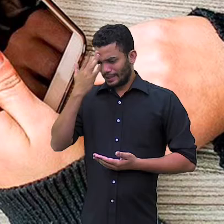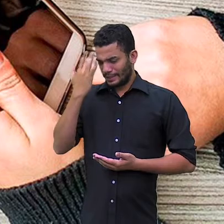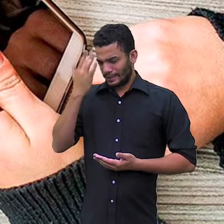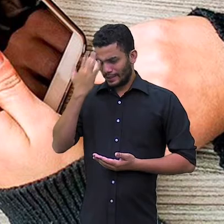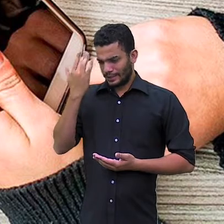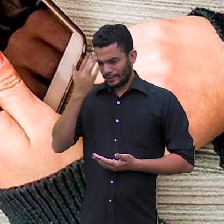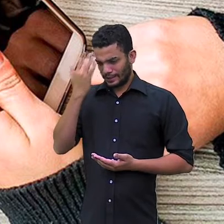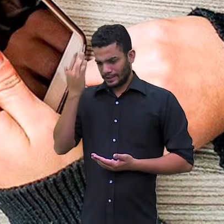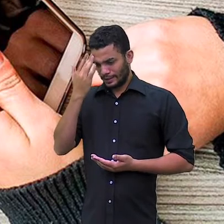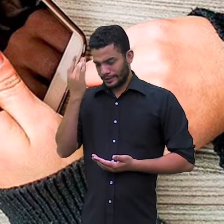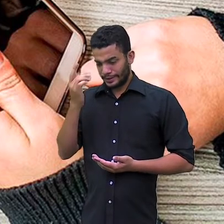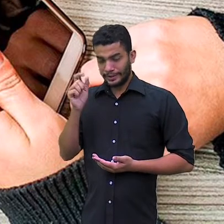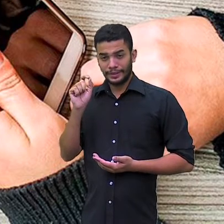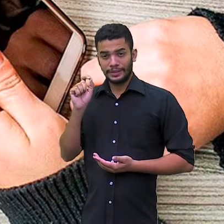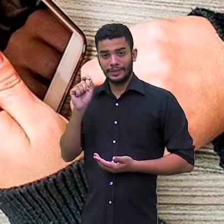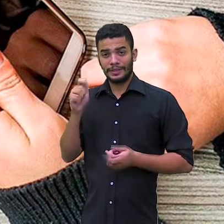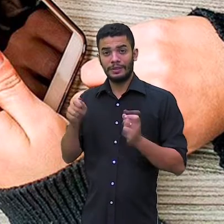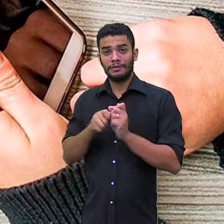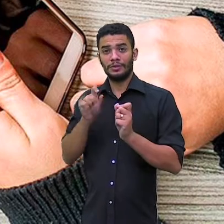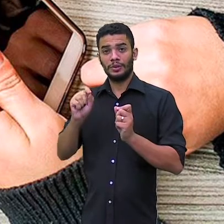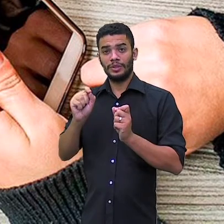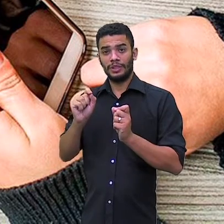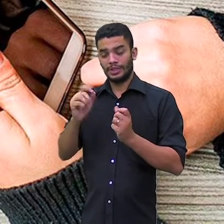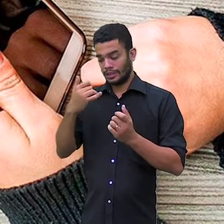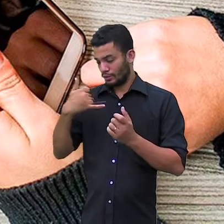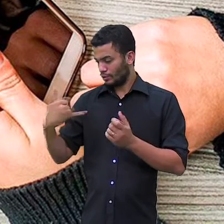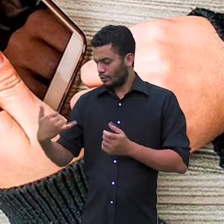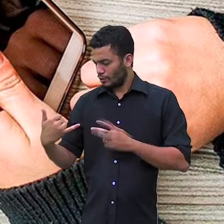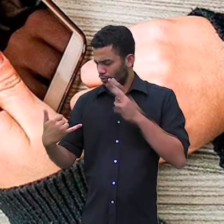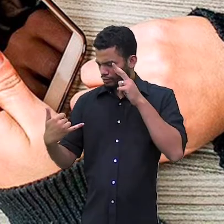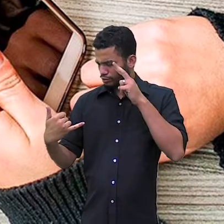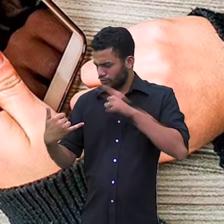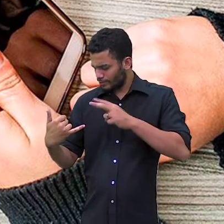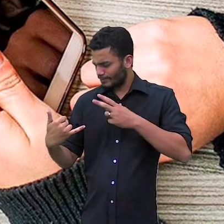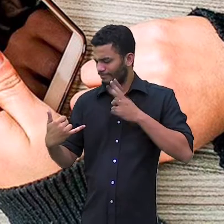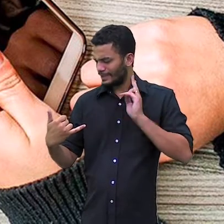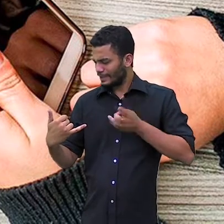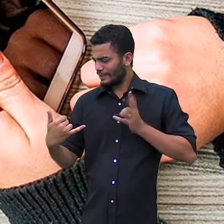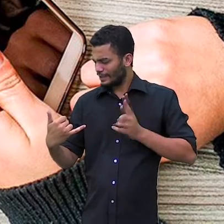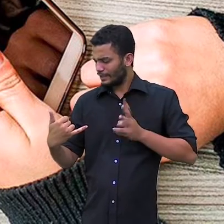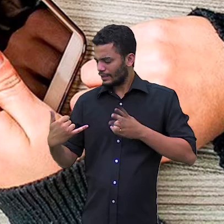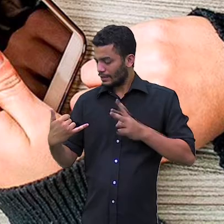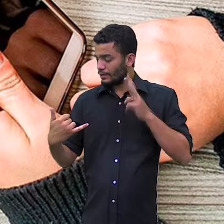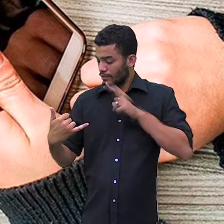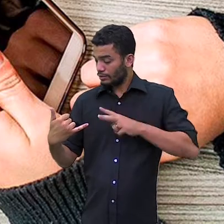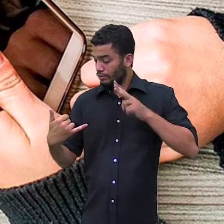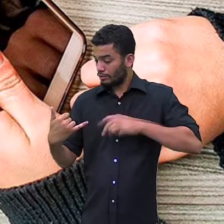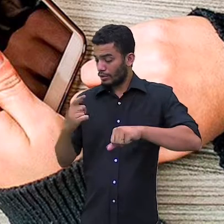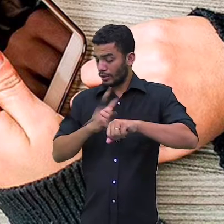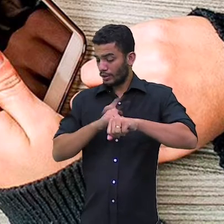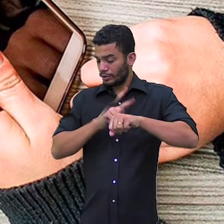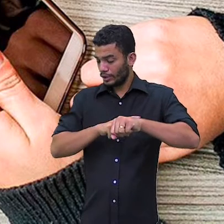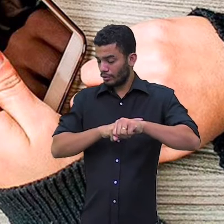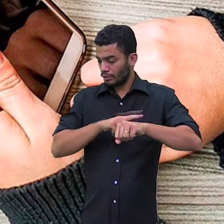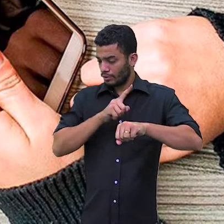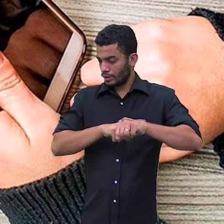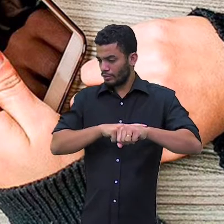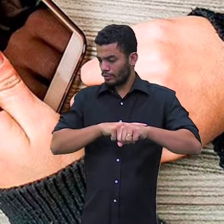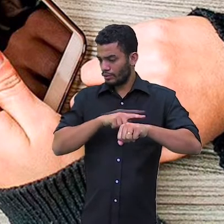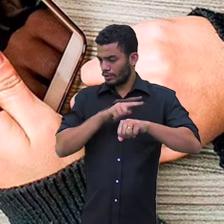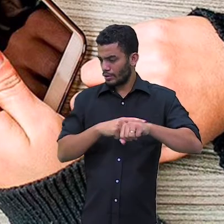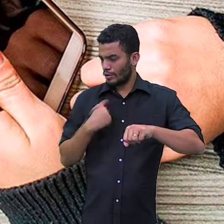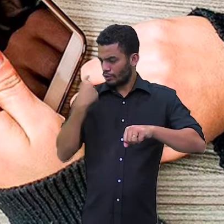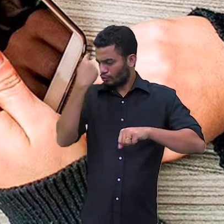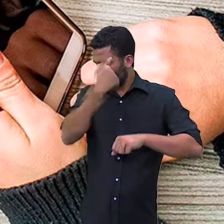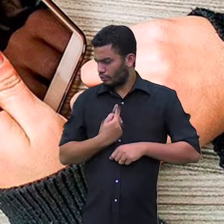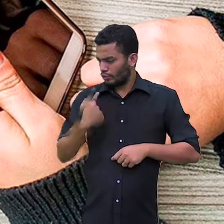maior entretenimento dos brasileiros. Tem ocupado quase a metade das horas vagas da população